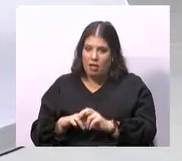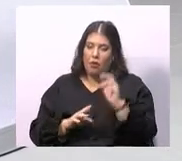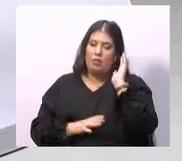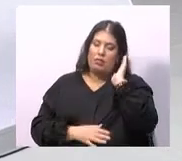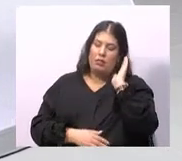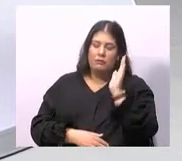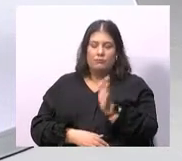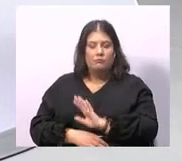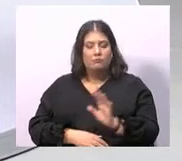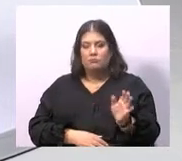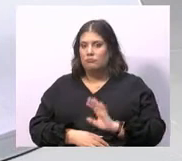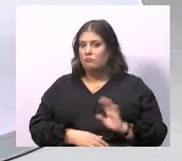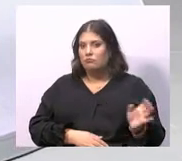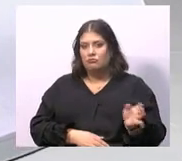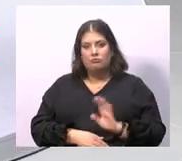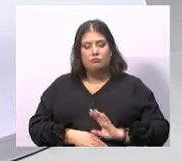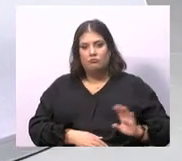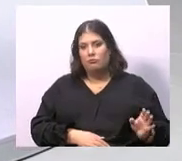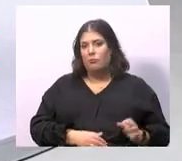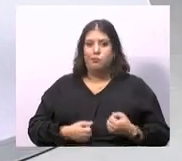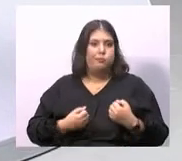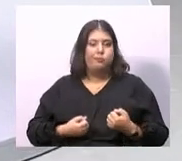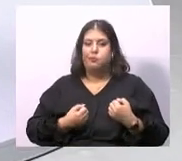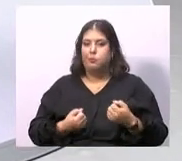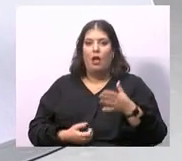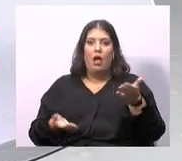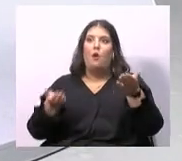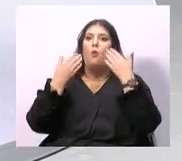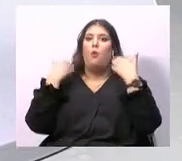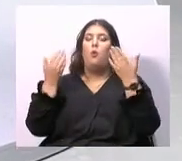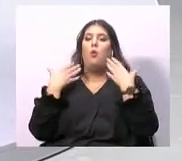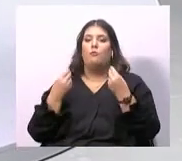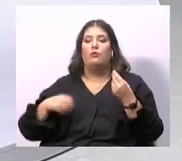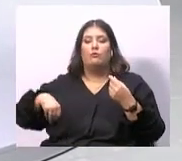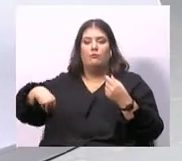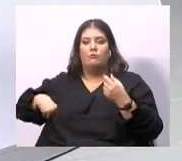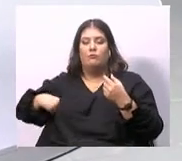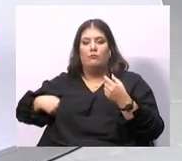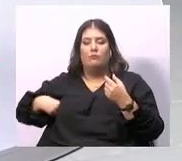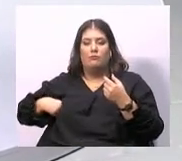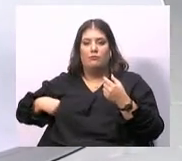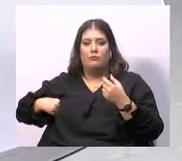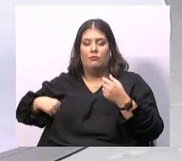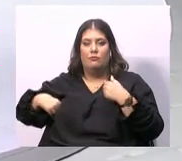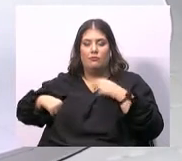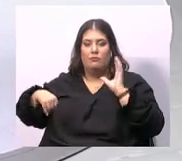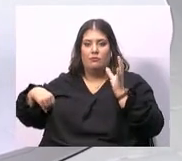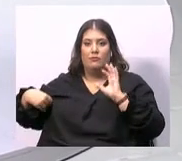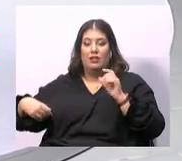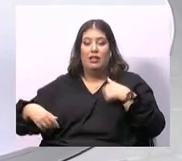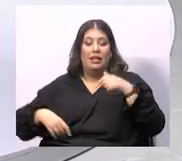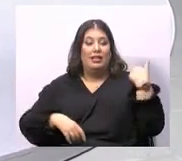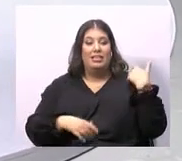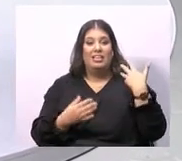deitado, não tenho maneira de estar. É um calor enorme nos pés. Muito bem, Sr. Manuel, vamos tentar ajudá-lo. Dias muito